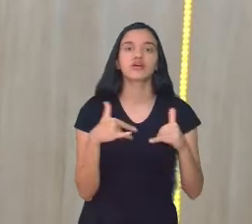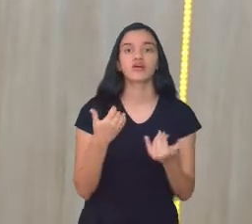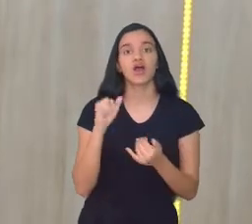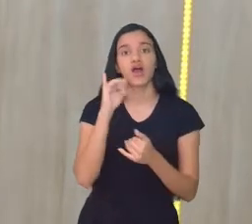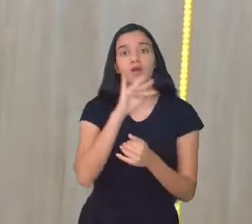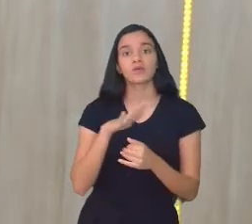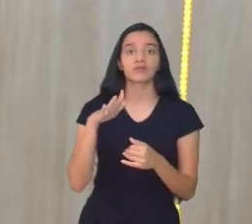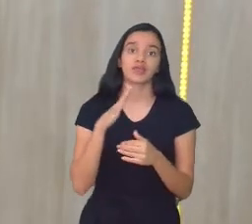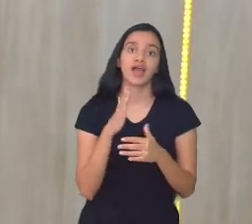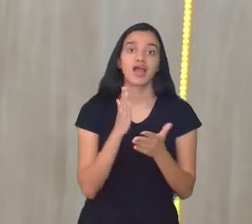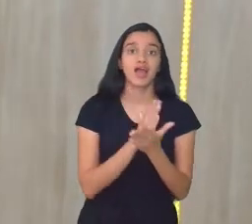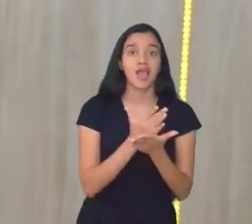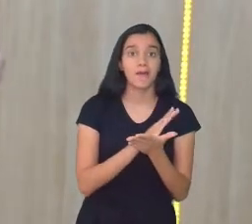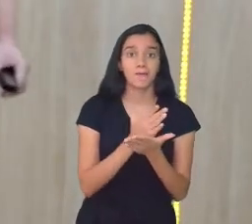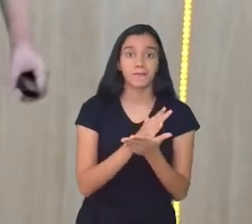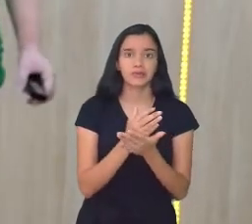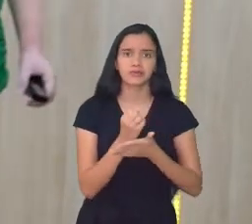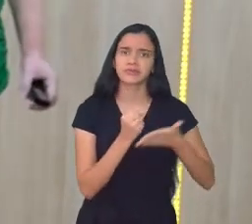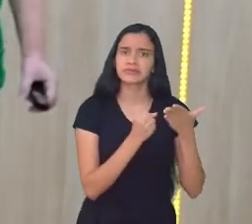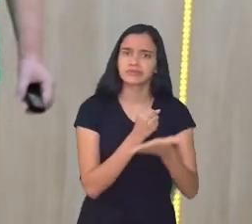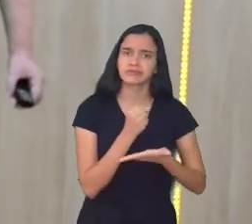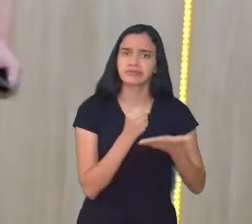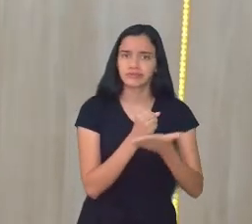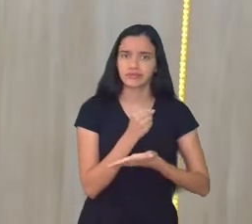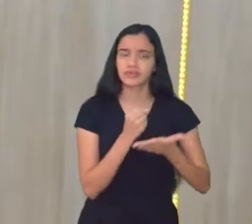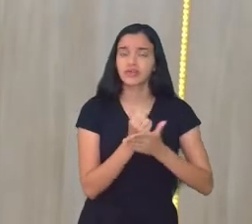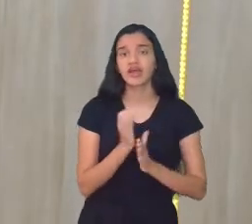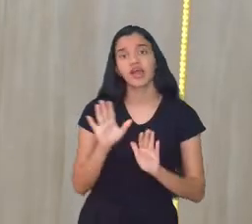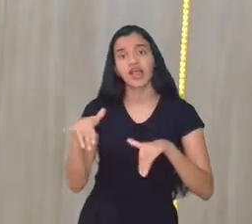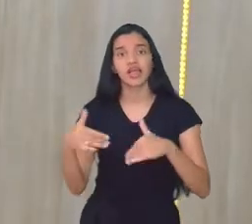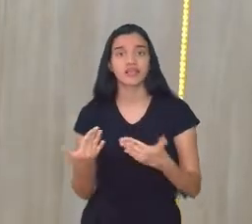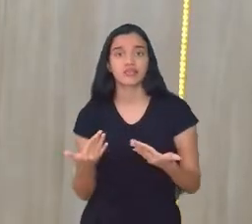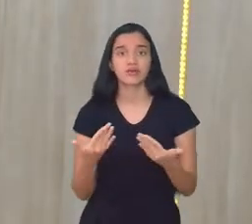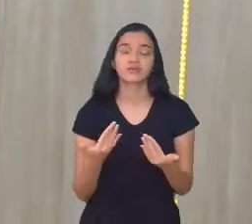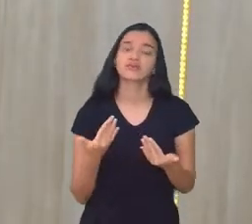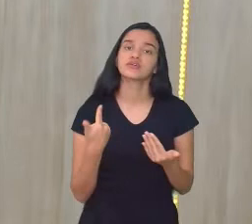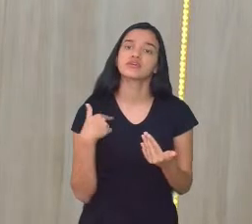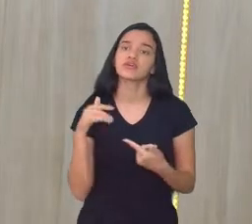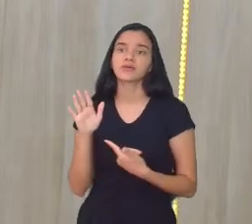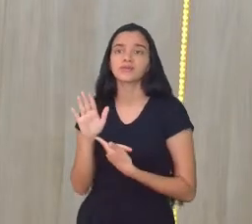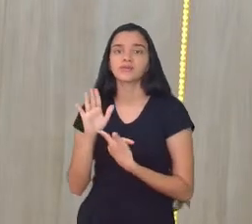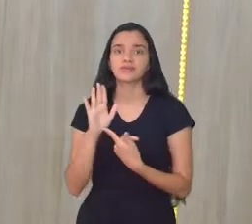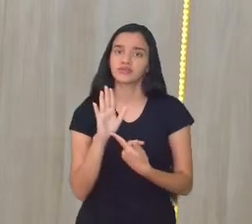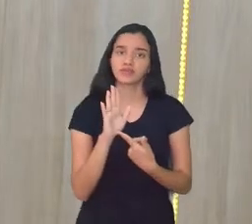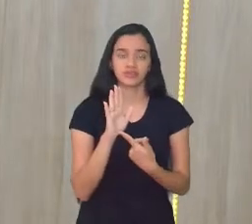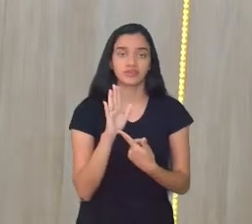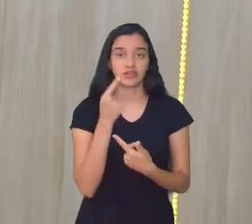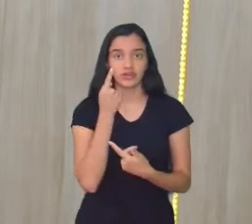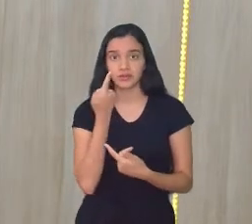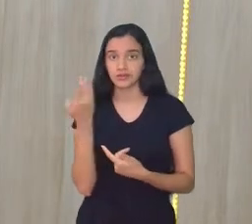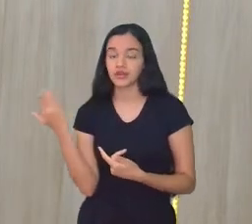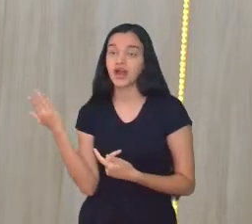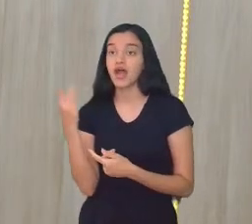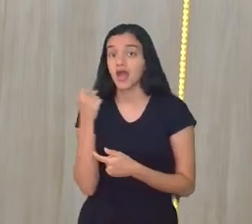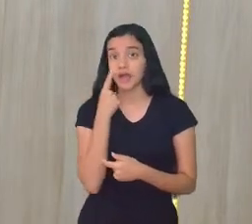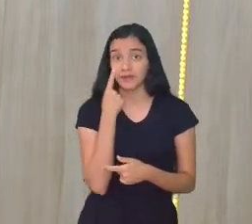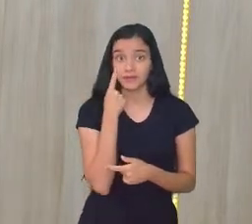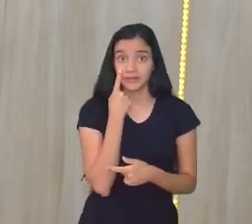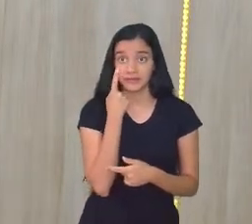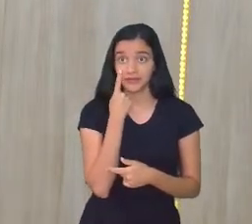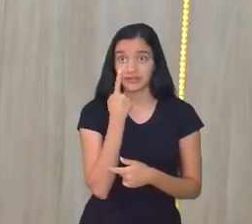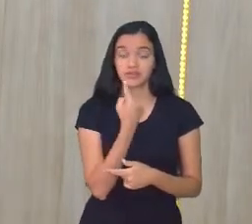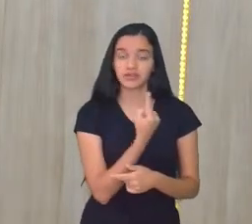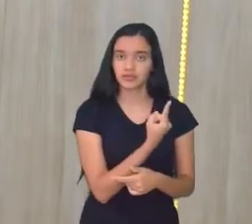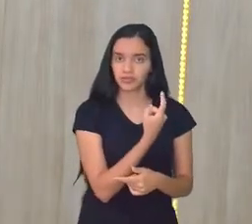figura repartida desde o fundamental 1. Então, eu trouxe essa representação. Veja que a minha